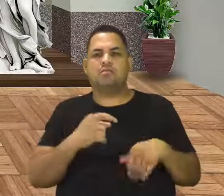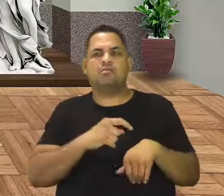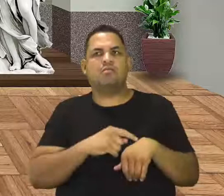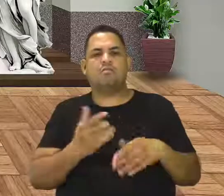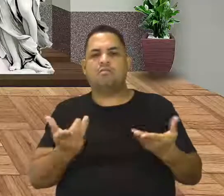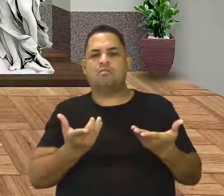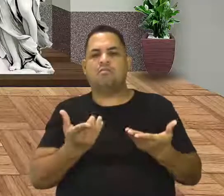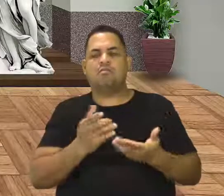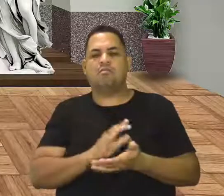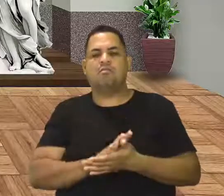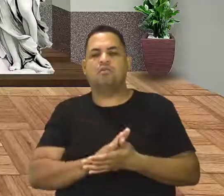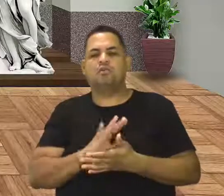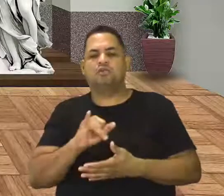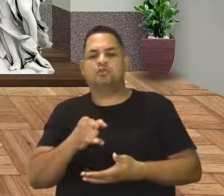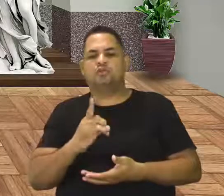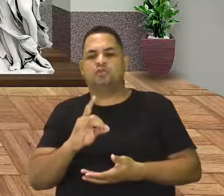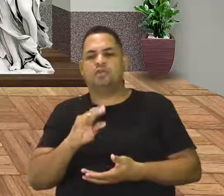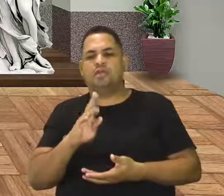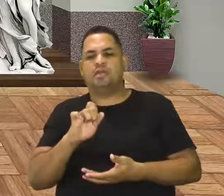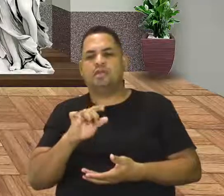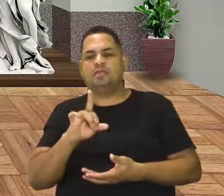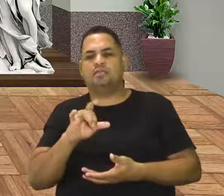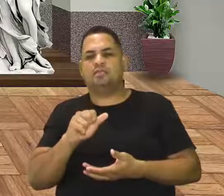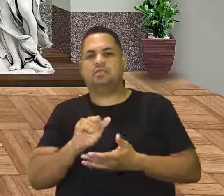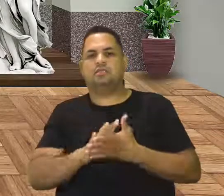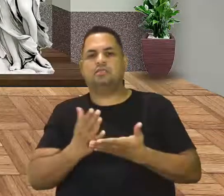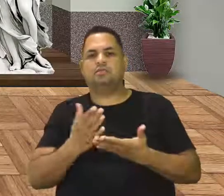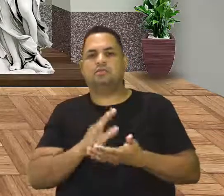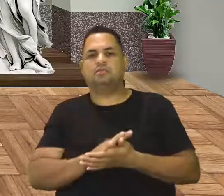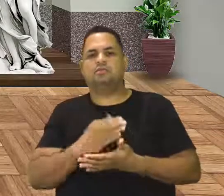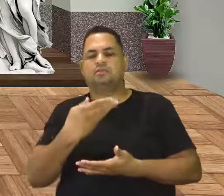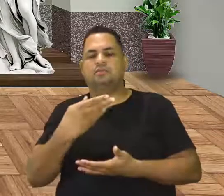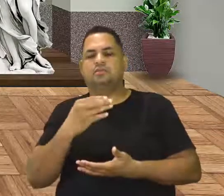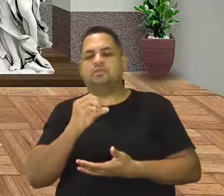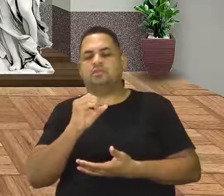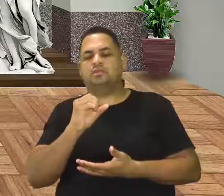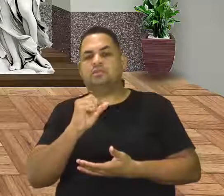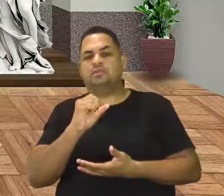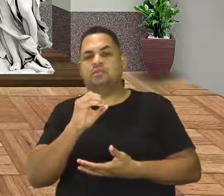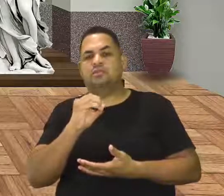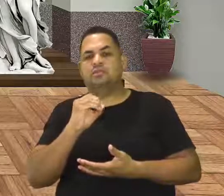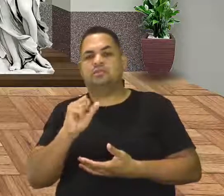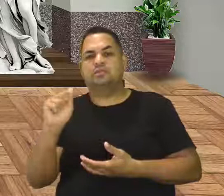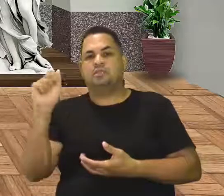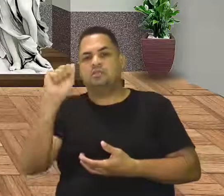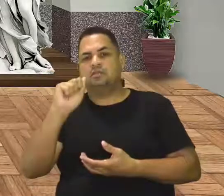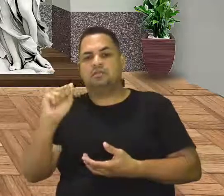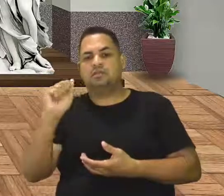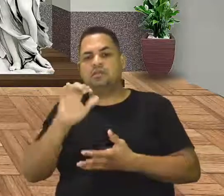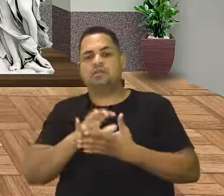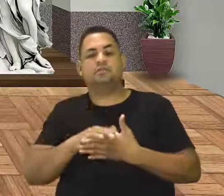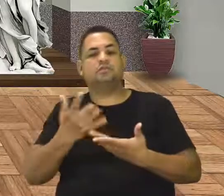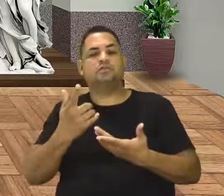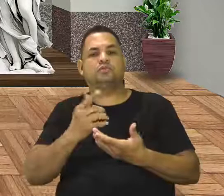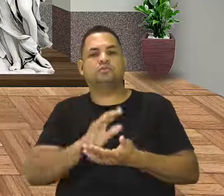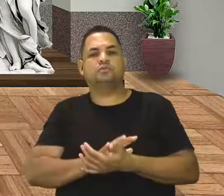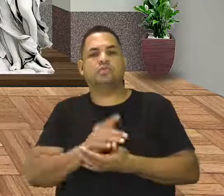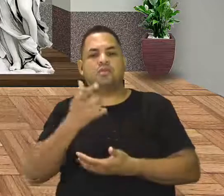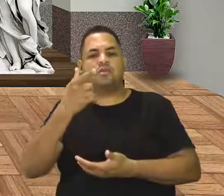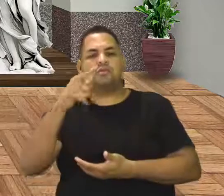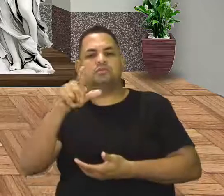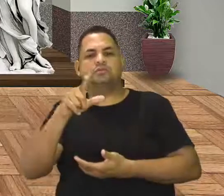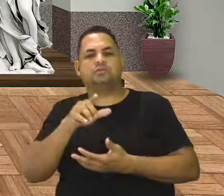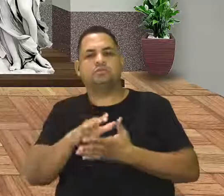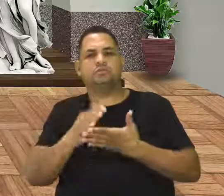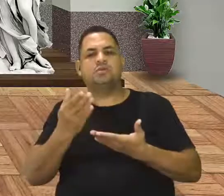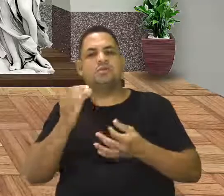trade retirou era até o dia trinta de de agosto para retirar o último homem ele conseguiu